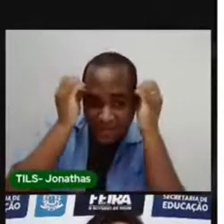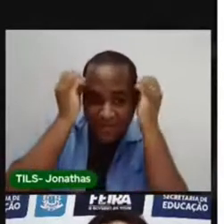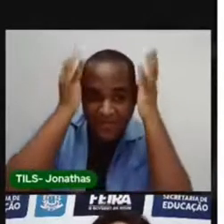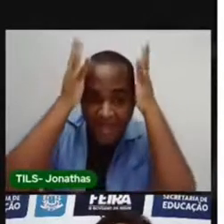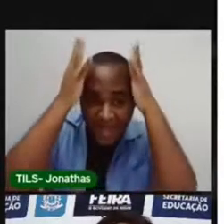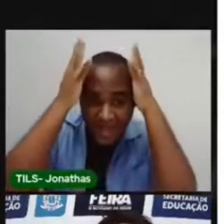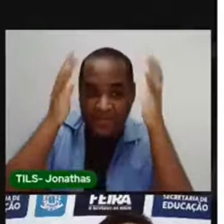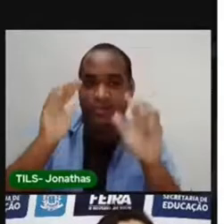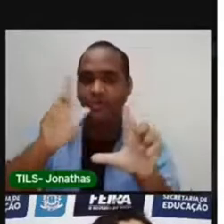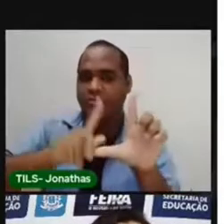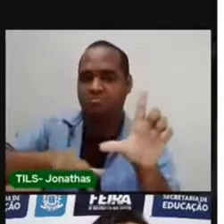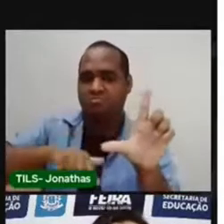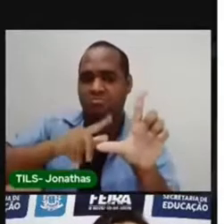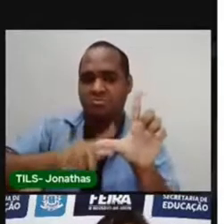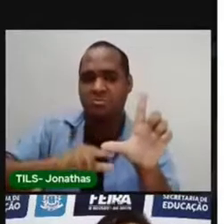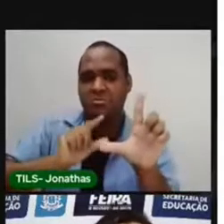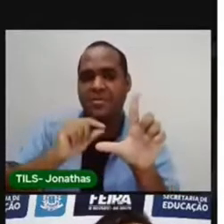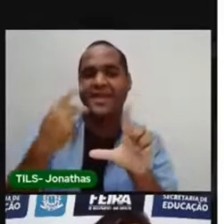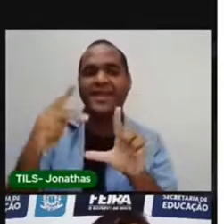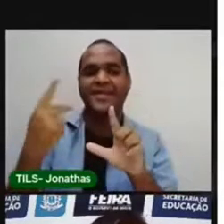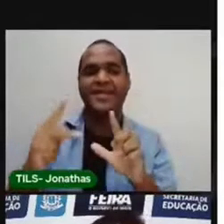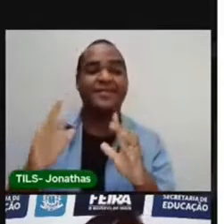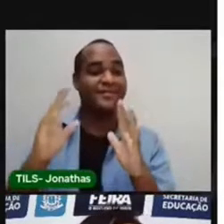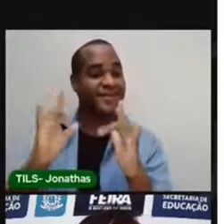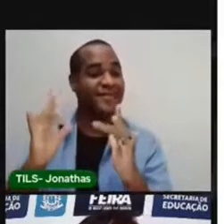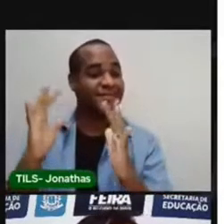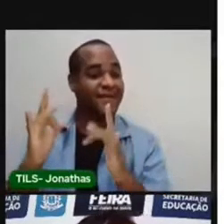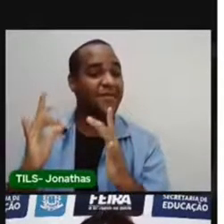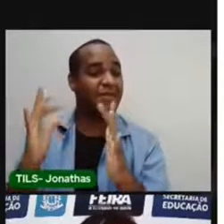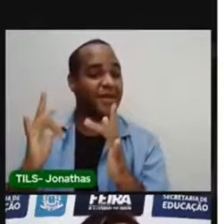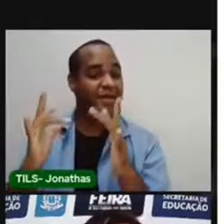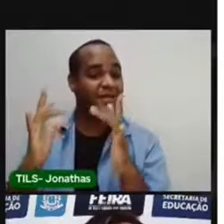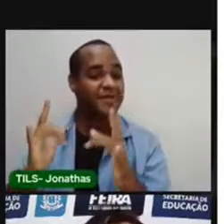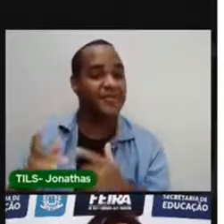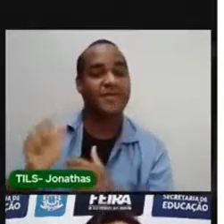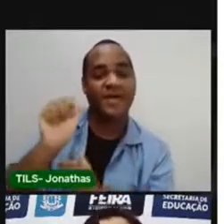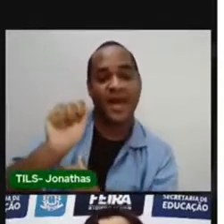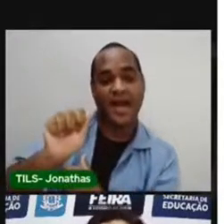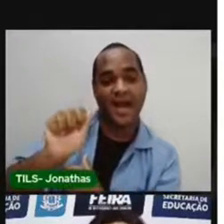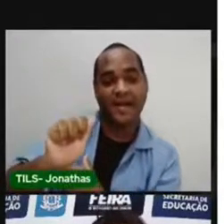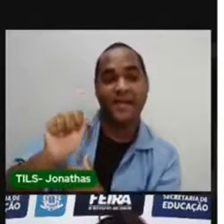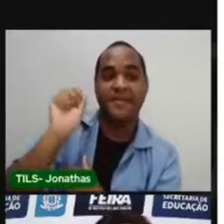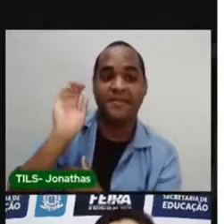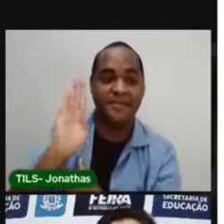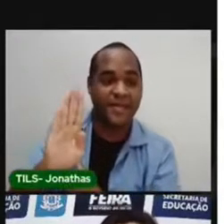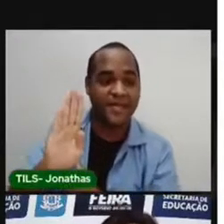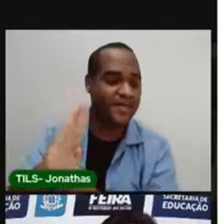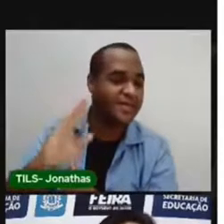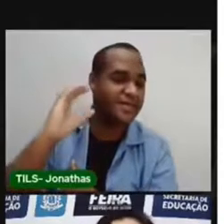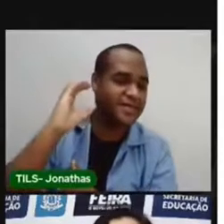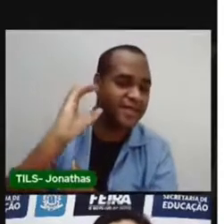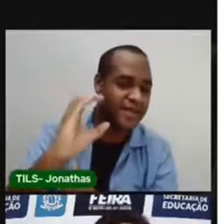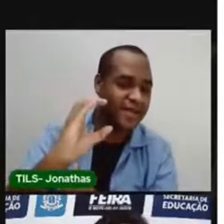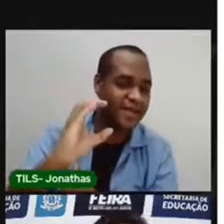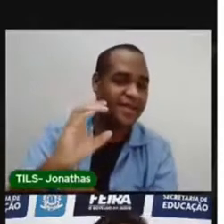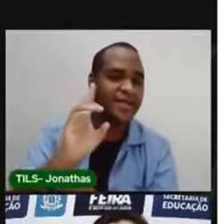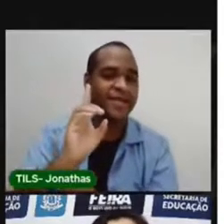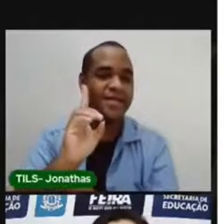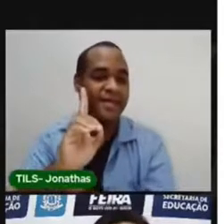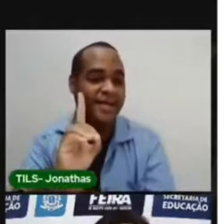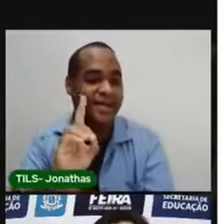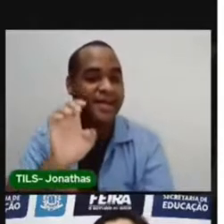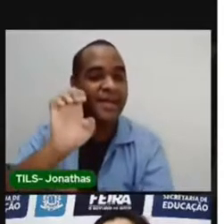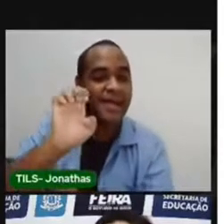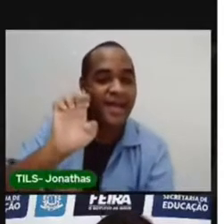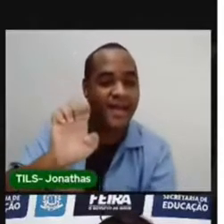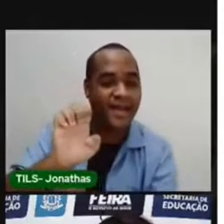cabelo arrepiado, qual é a letra do seu namorado? É A, B,